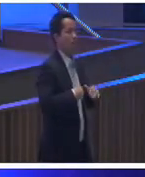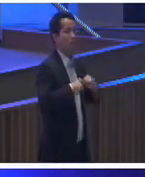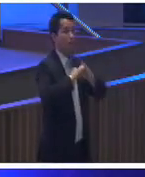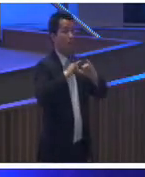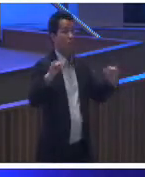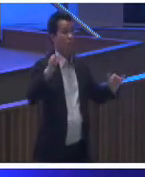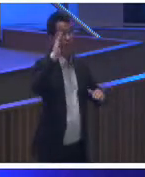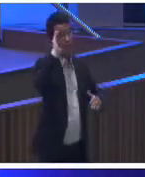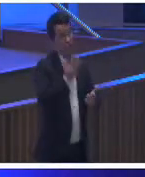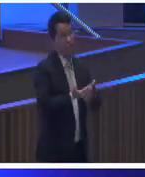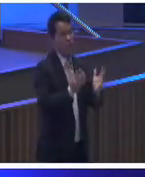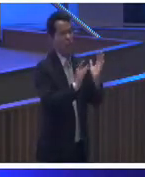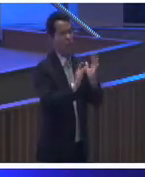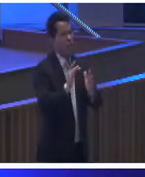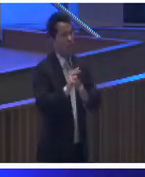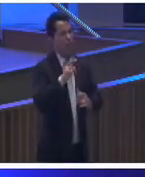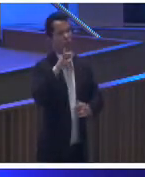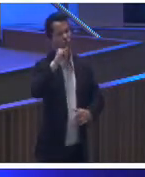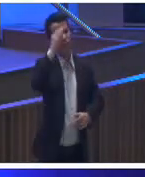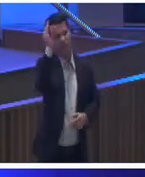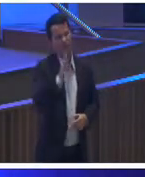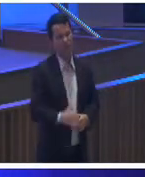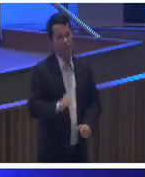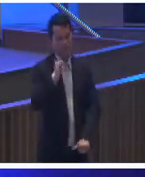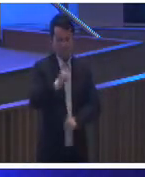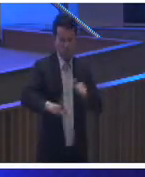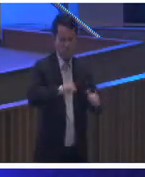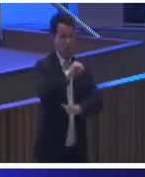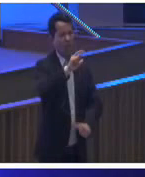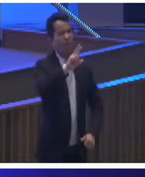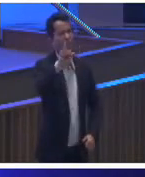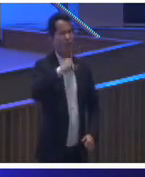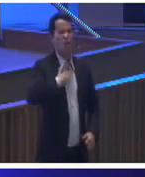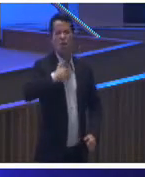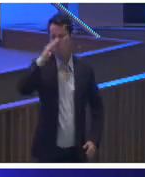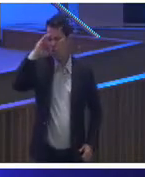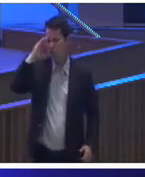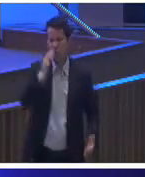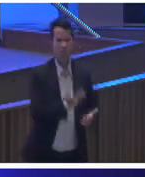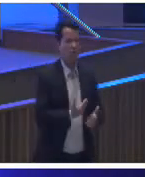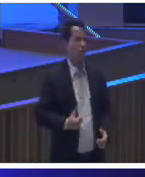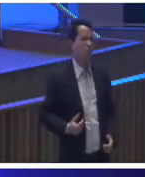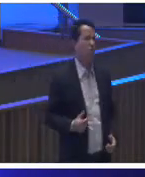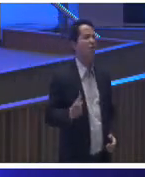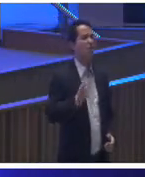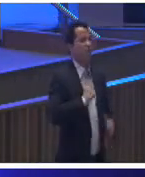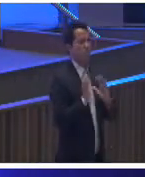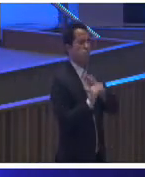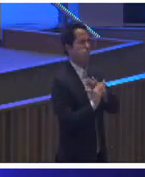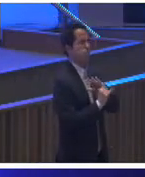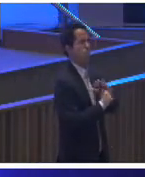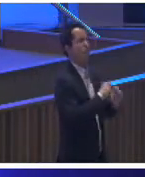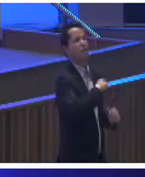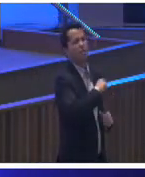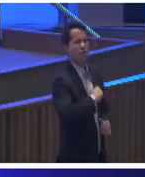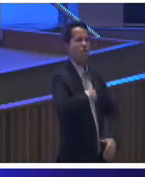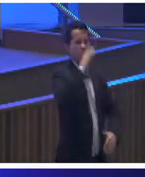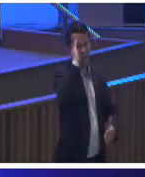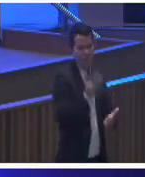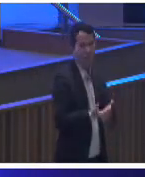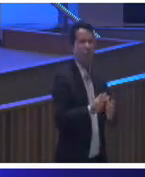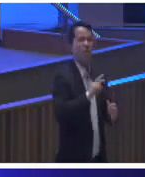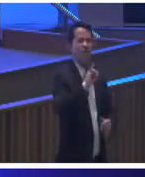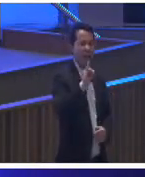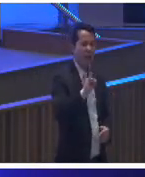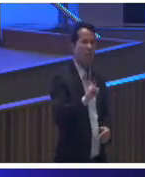que Jesus vai transformar a minha nação. Eu creio. Está cheio de corrupto, mas vai se converter, vai se ter